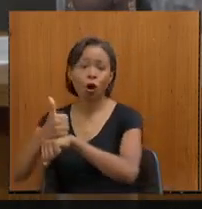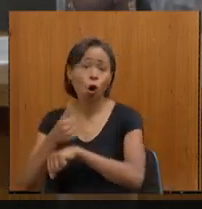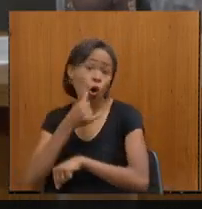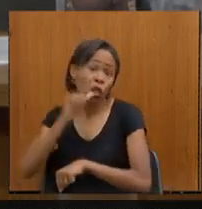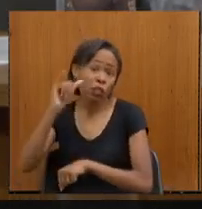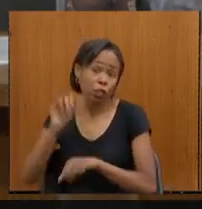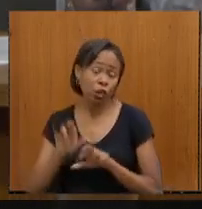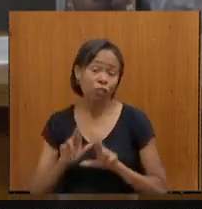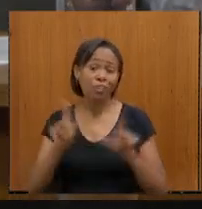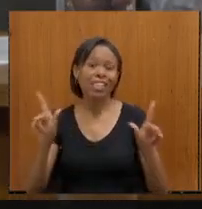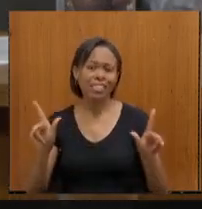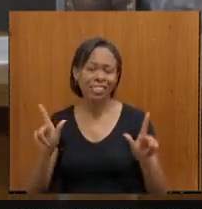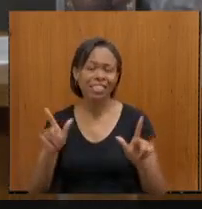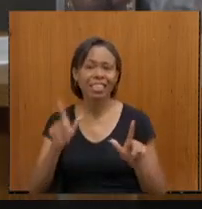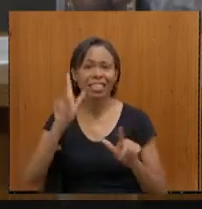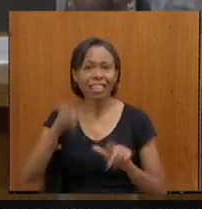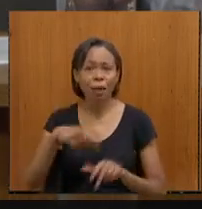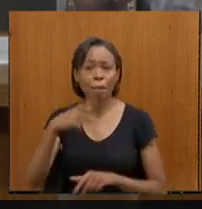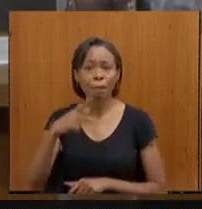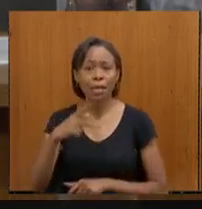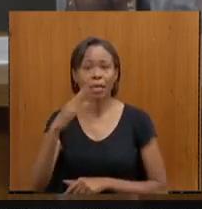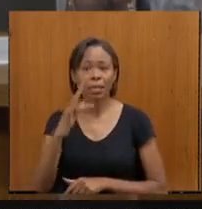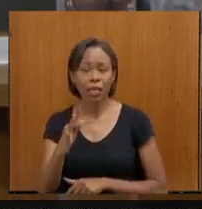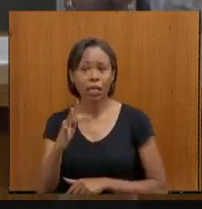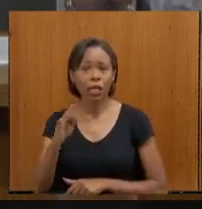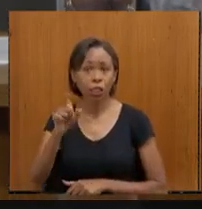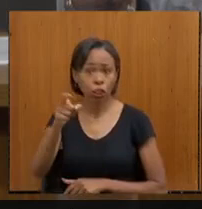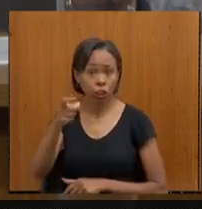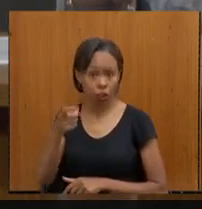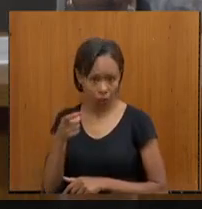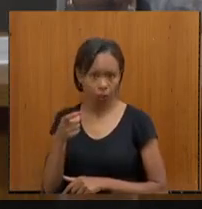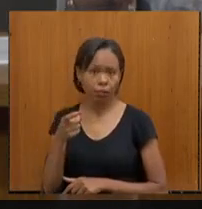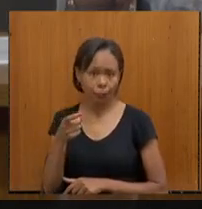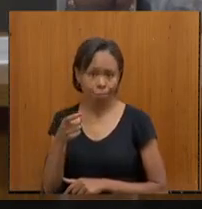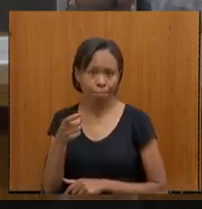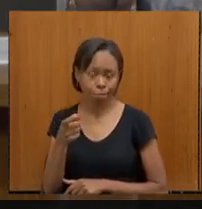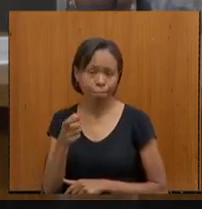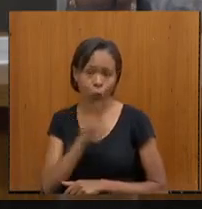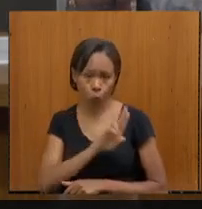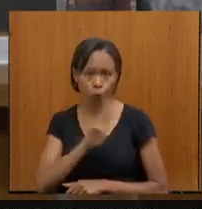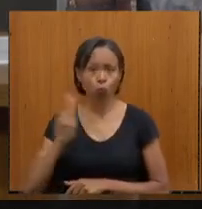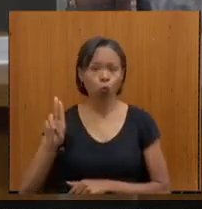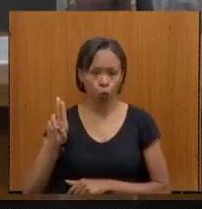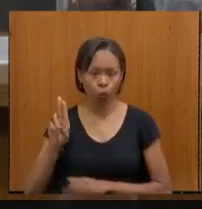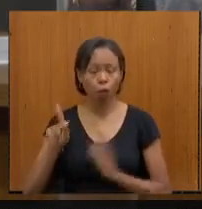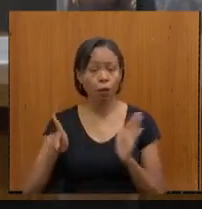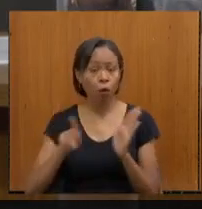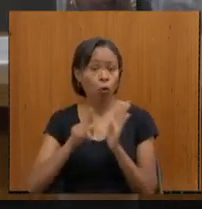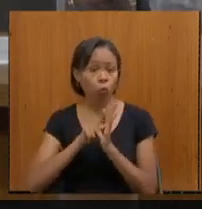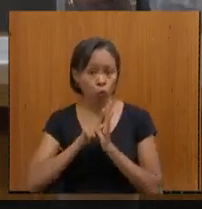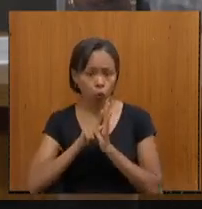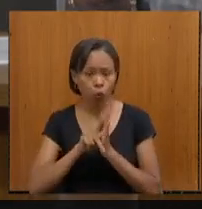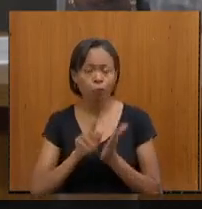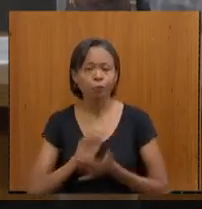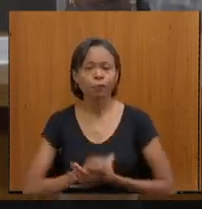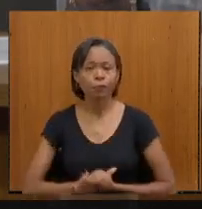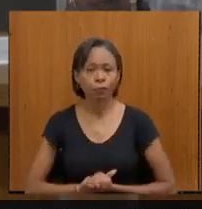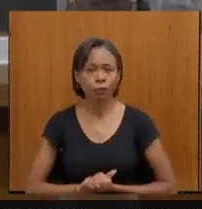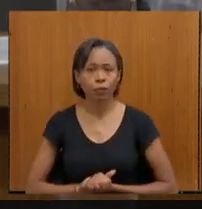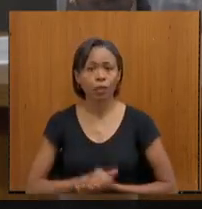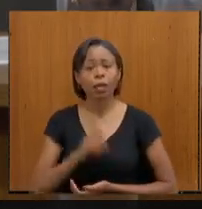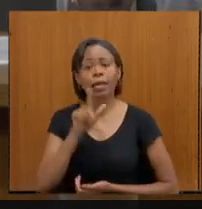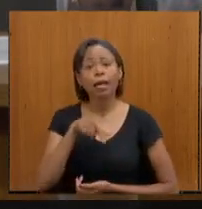O que é chamado de ptx é Power Tool its Power to mobility votre mobile a